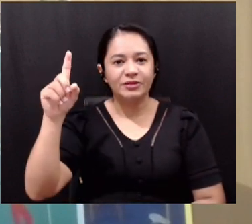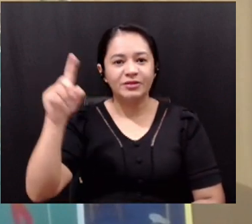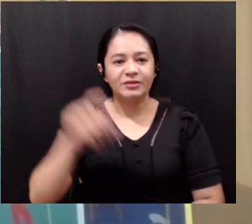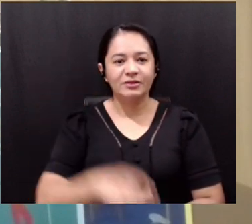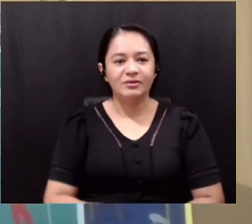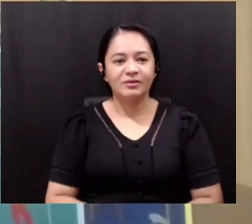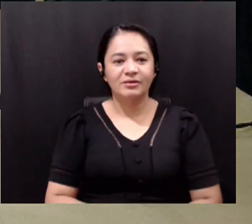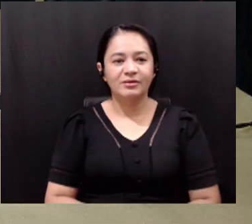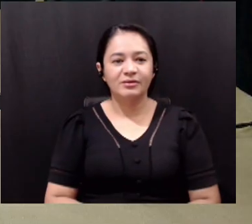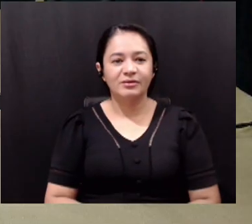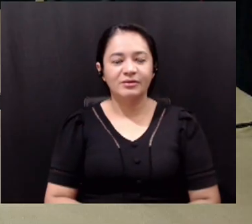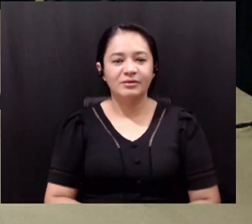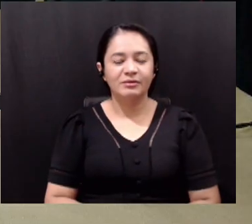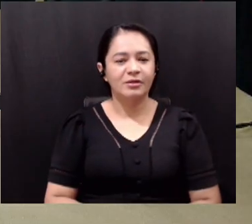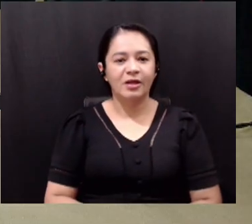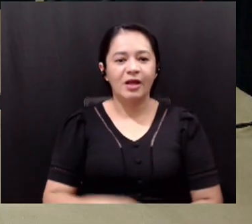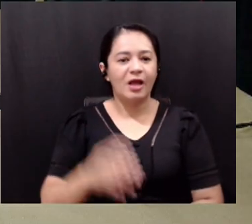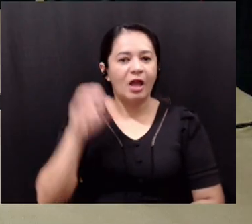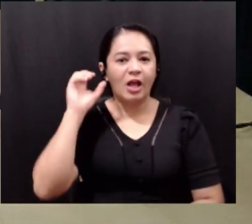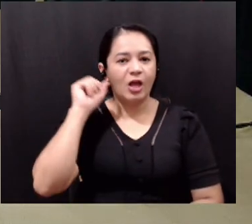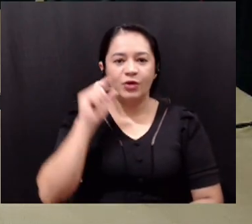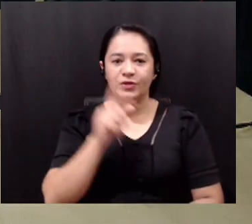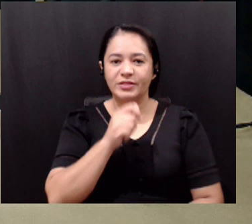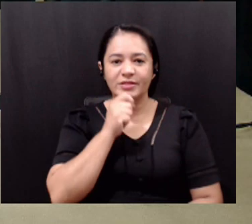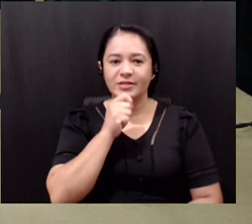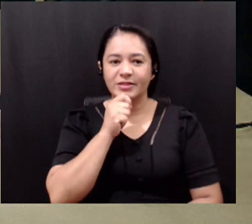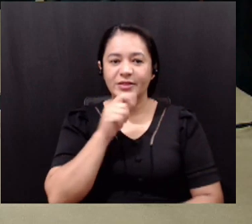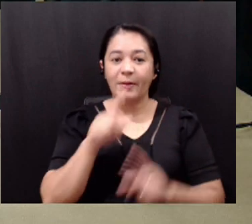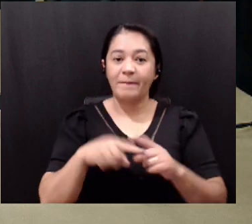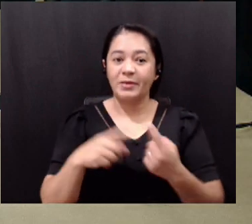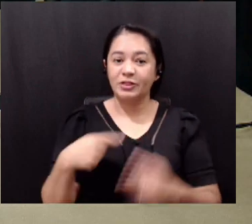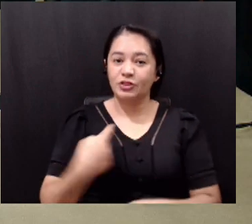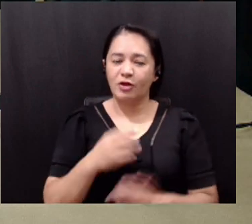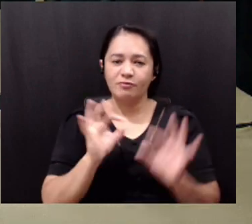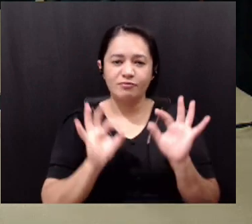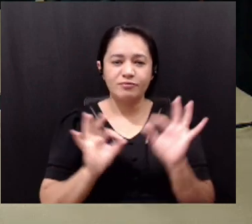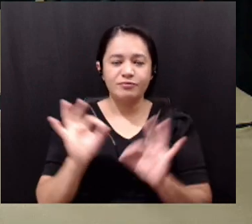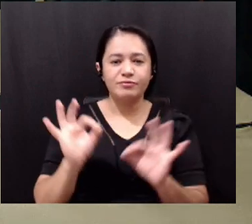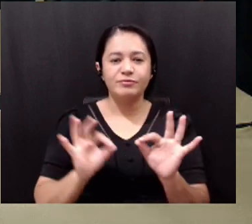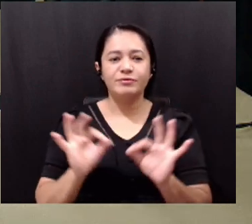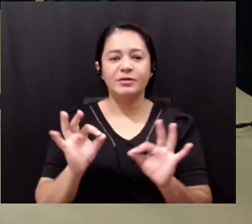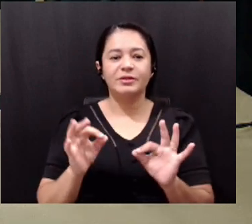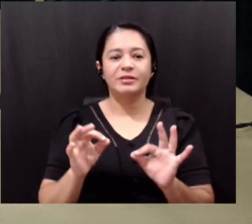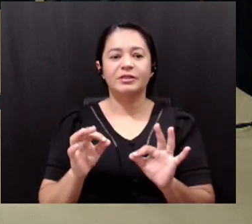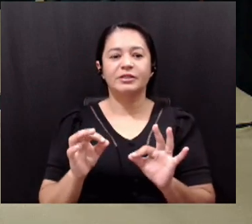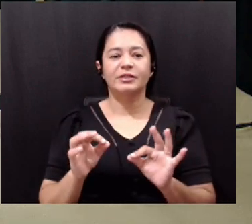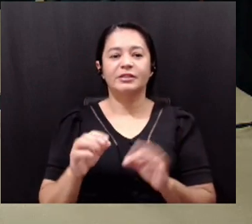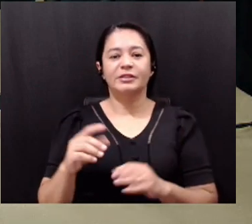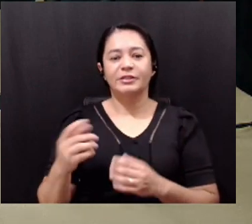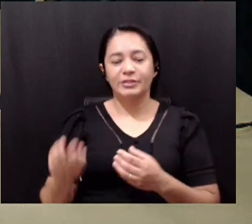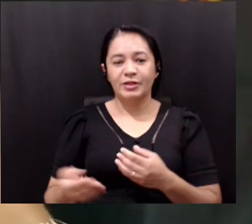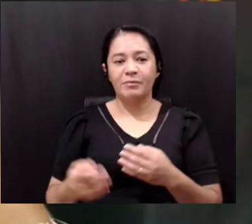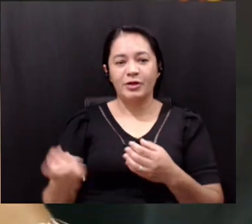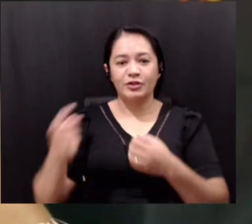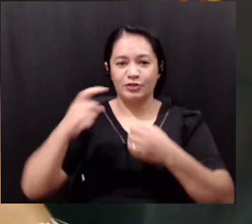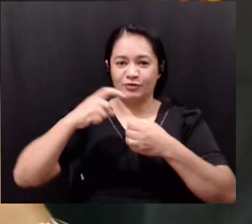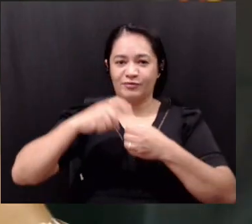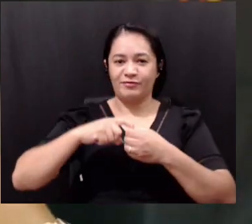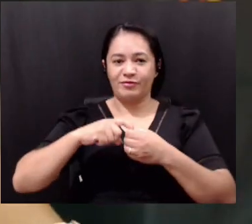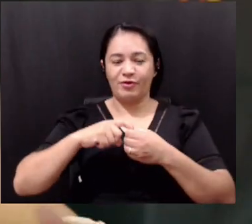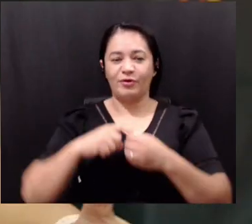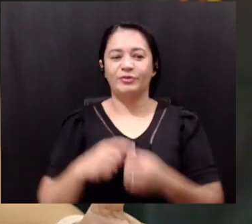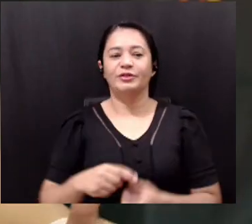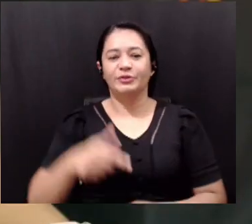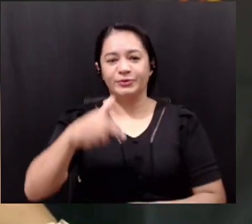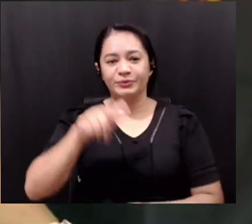Eu acho que ela não nos ouve, produção, mas a gente vai ajustando e assim que ela nos ouvir, a gente já reconecta com ela, porque a